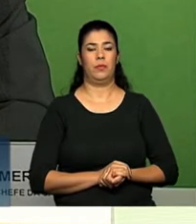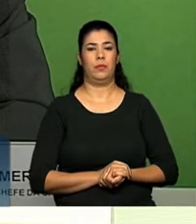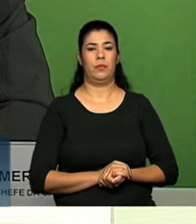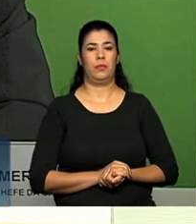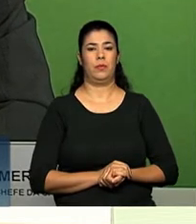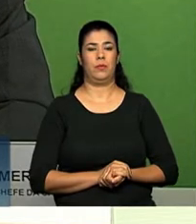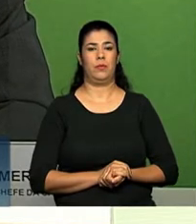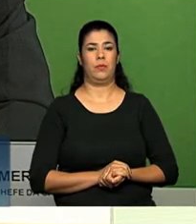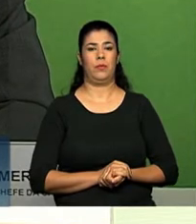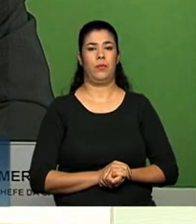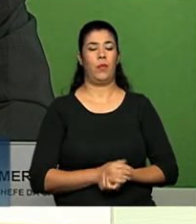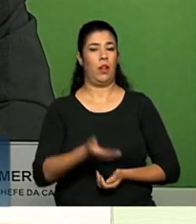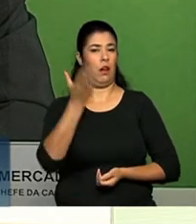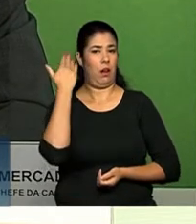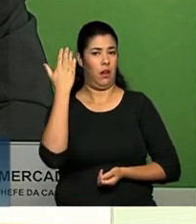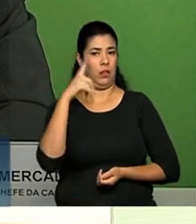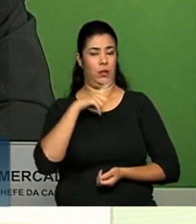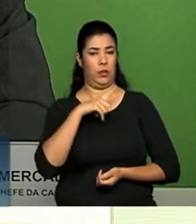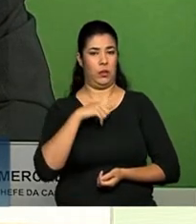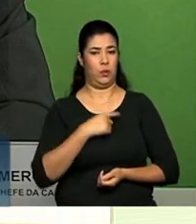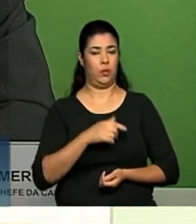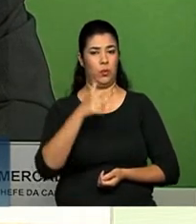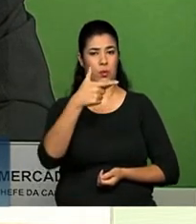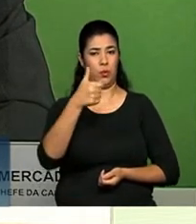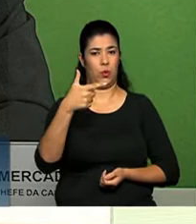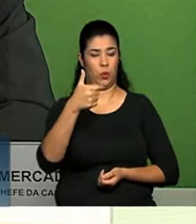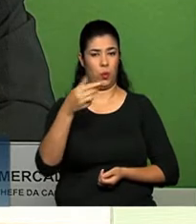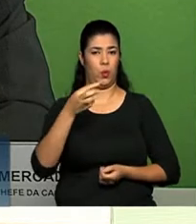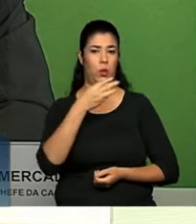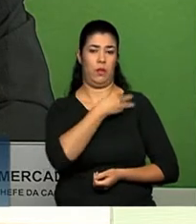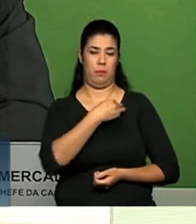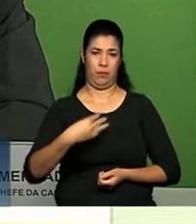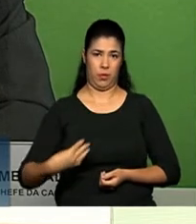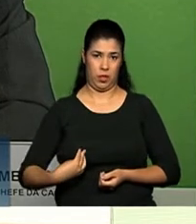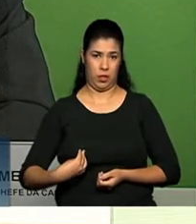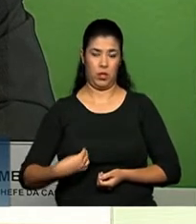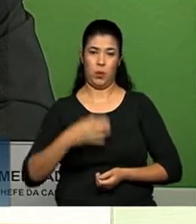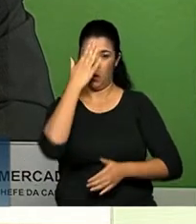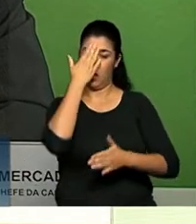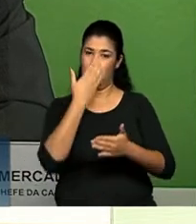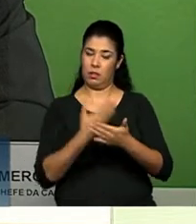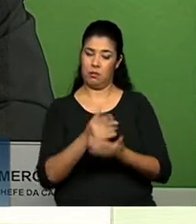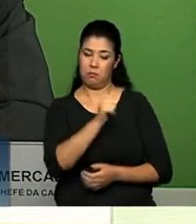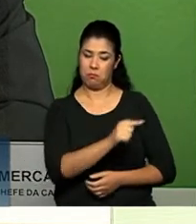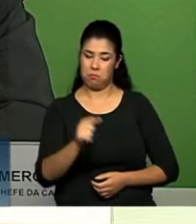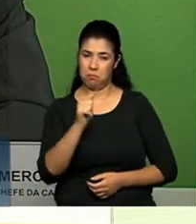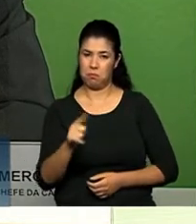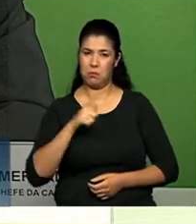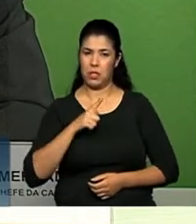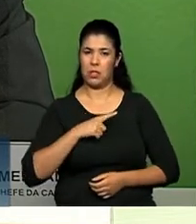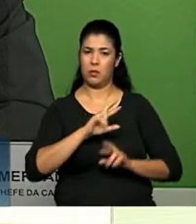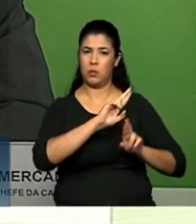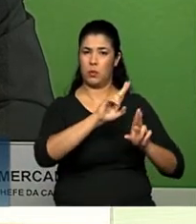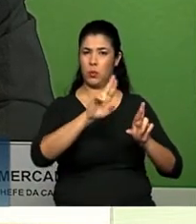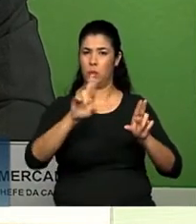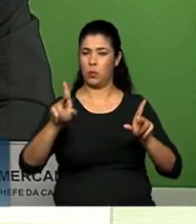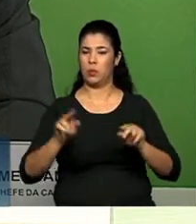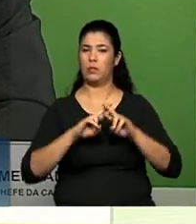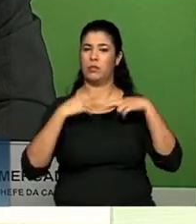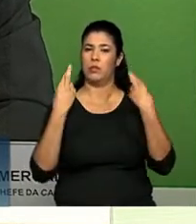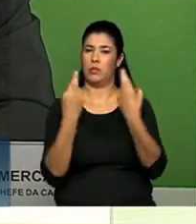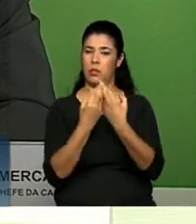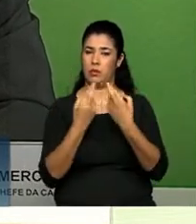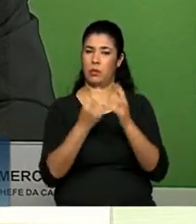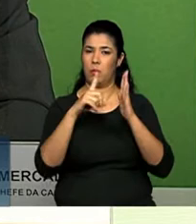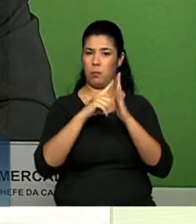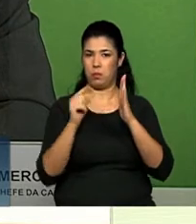Eram, acho que, 12 ministros, mas todos participarão. Ao longo dessa semana, teremos várias reuniões na Casa Civil e a